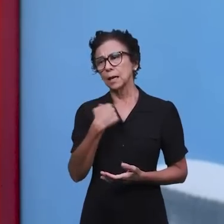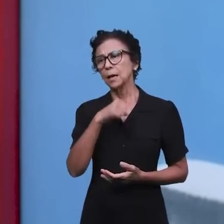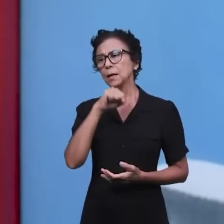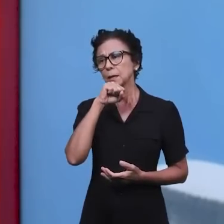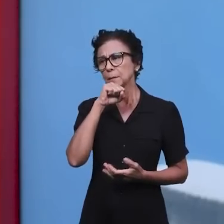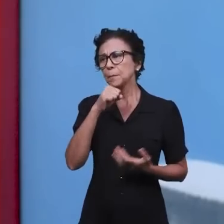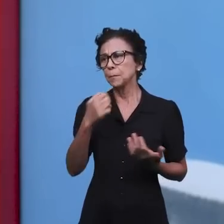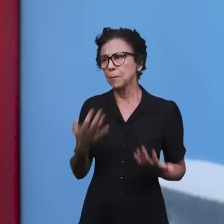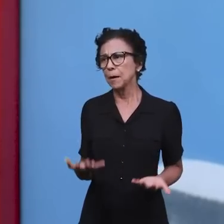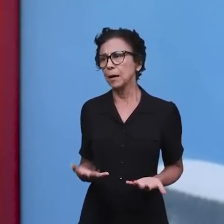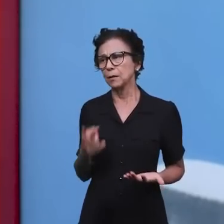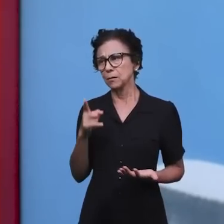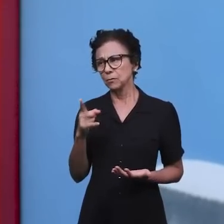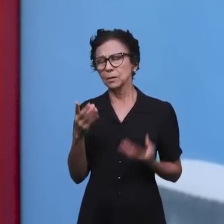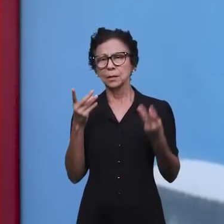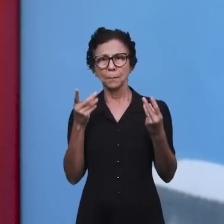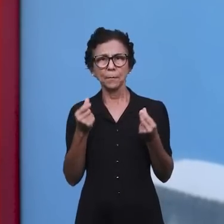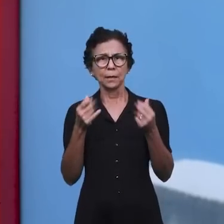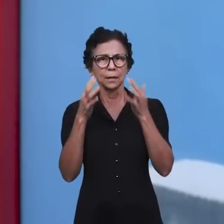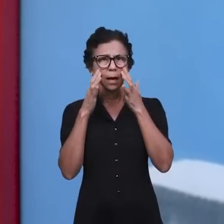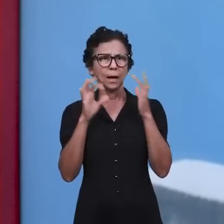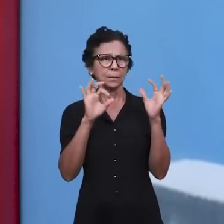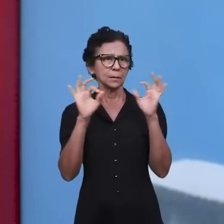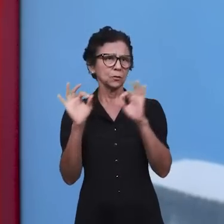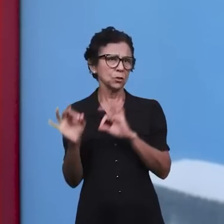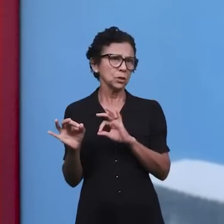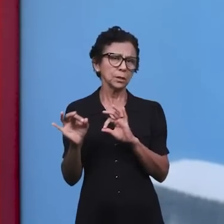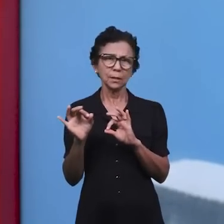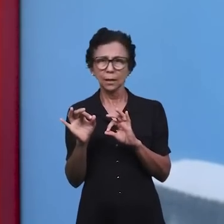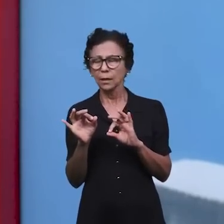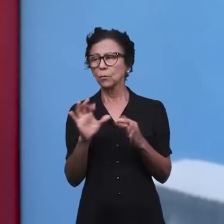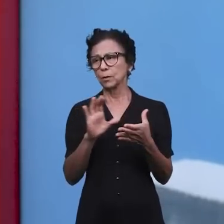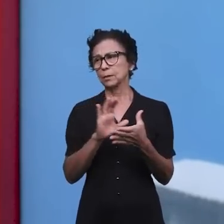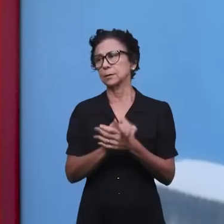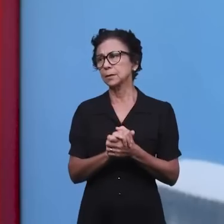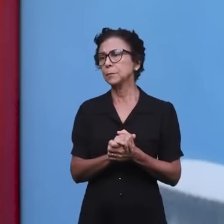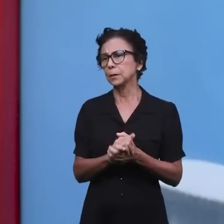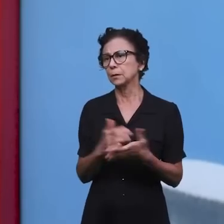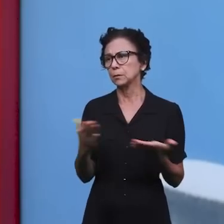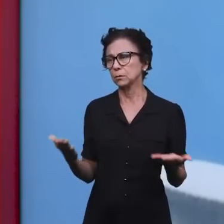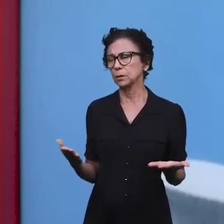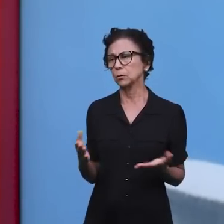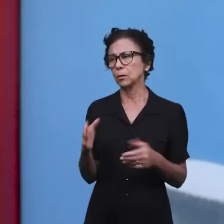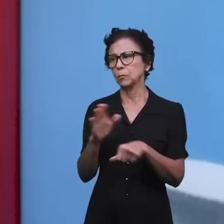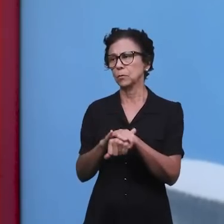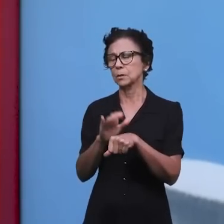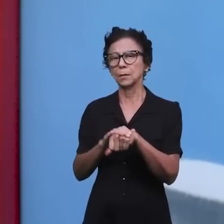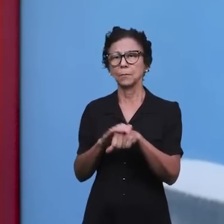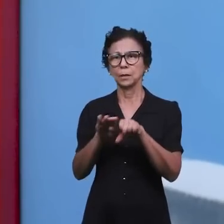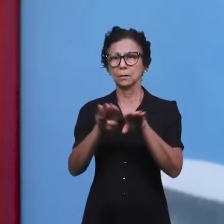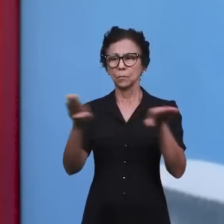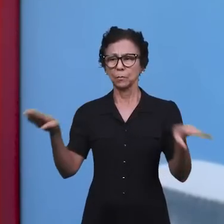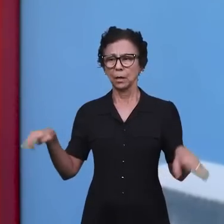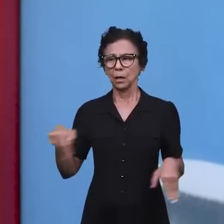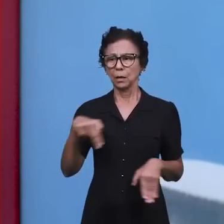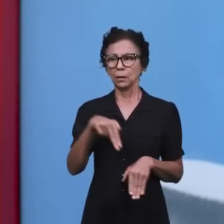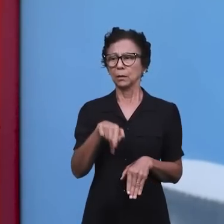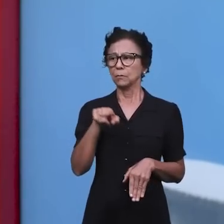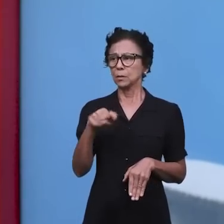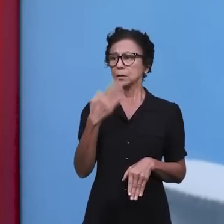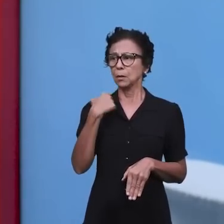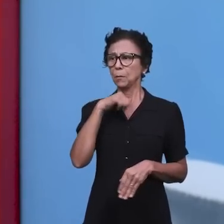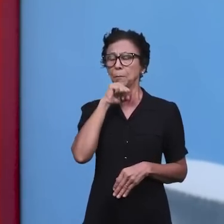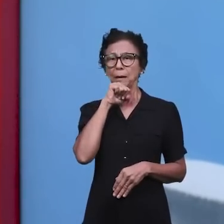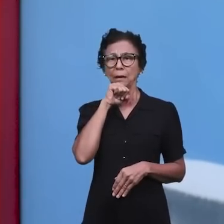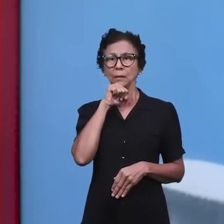merece receber, teu filho, tua filha, ou os jovens merecem receber uma bênção. E muitas vezes a emoção, por ser um pai,